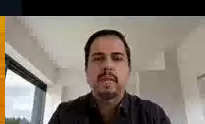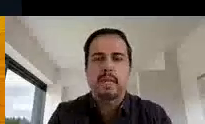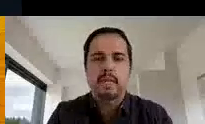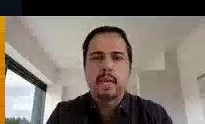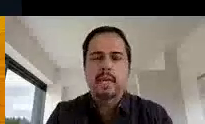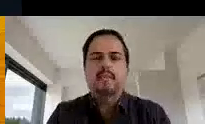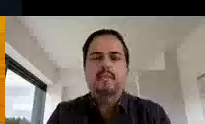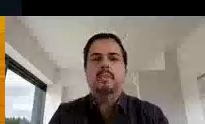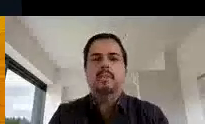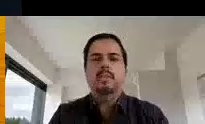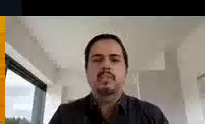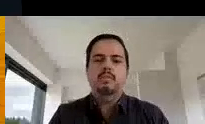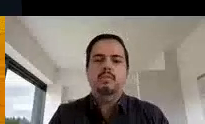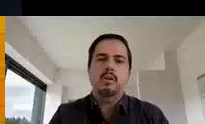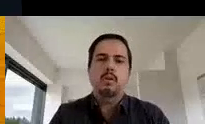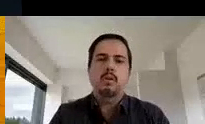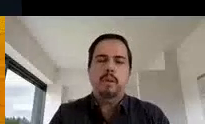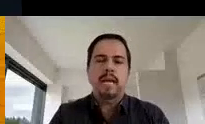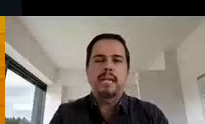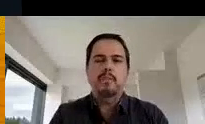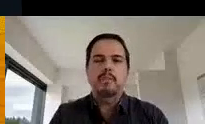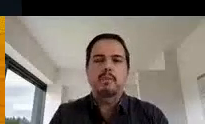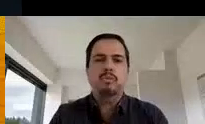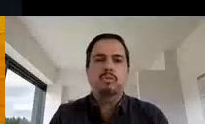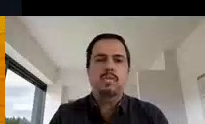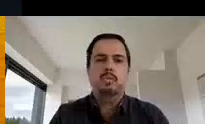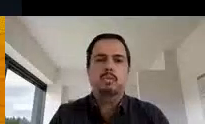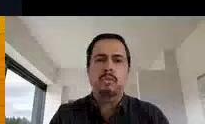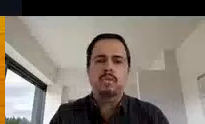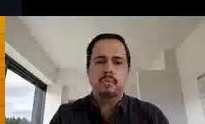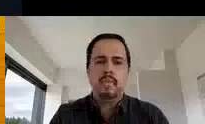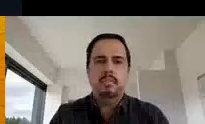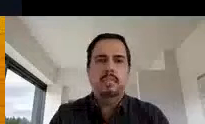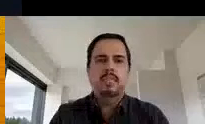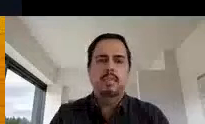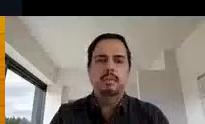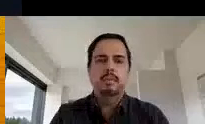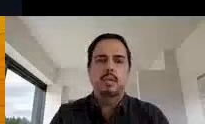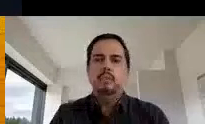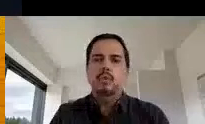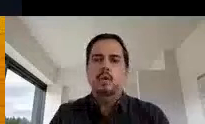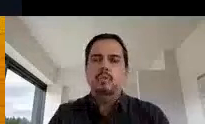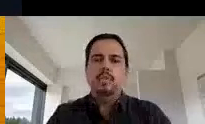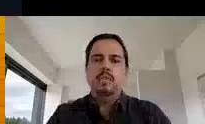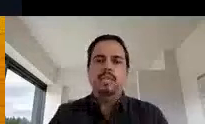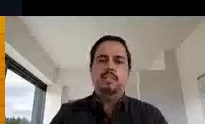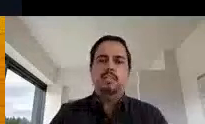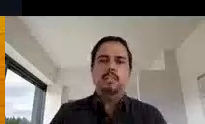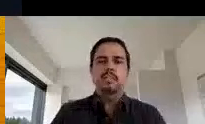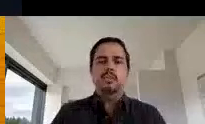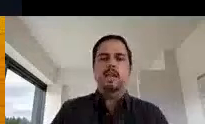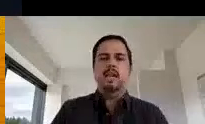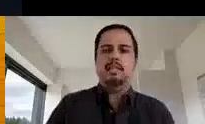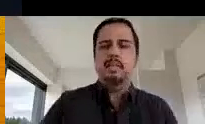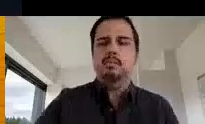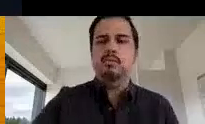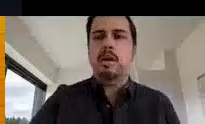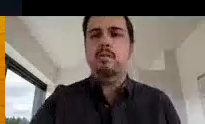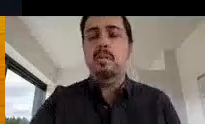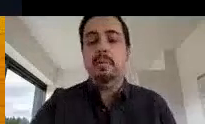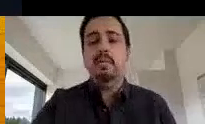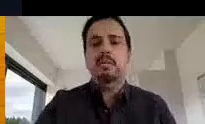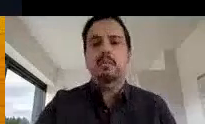você tem API. Você tem coisas que vão acoplar ali, que vão construir isso automaticamente, dependendo da trajetória da